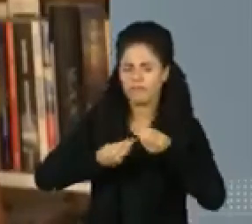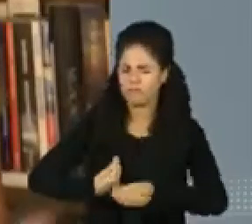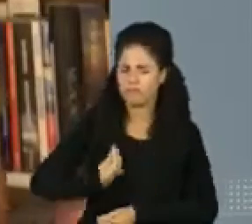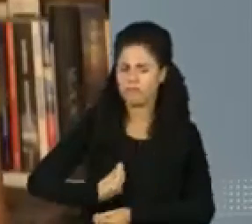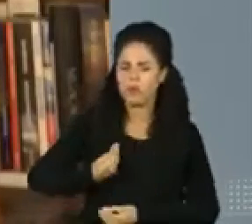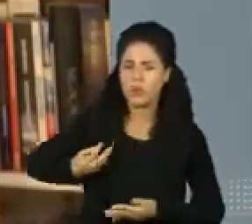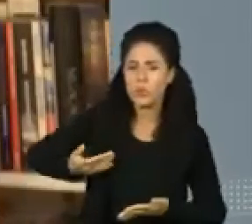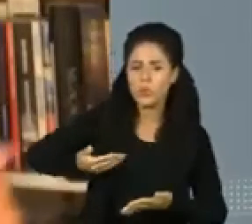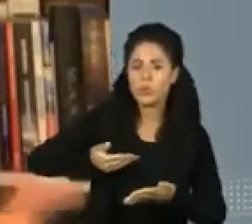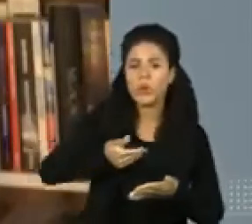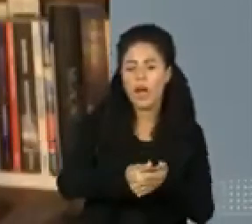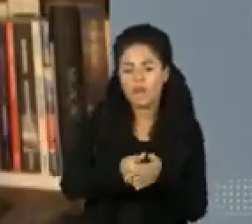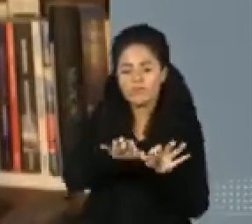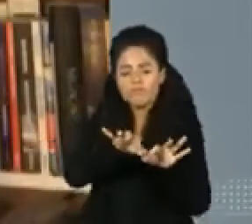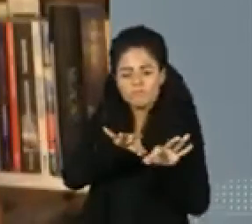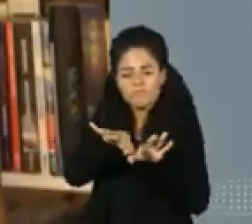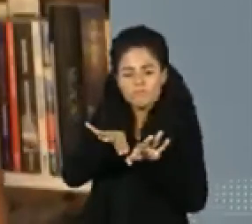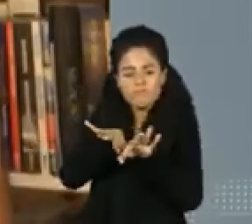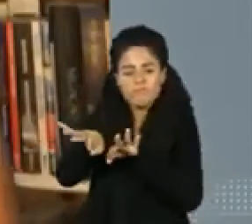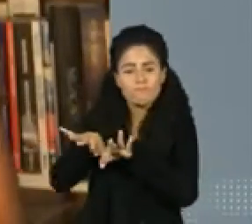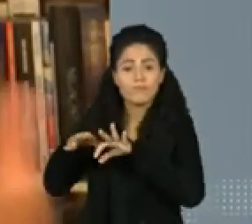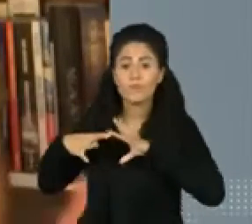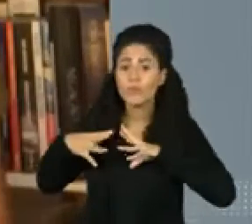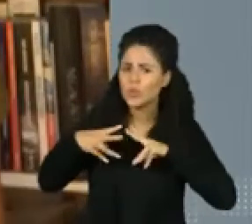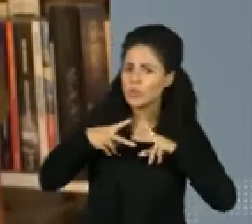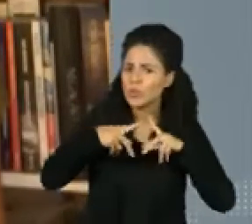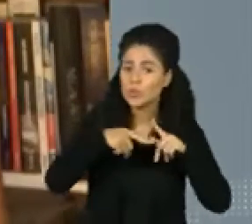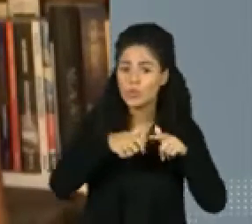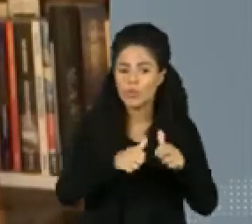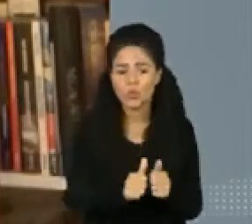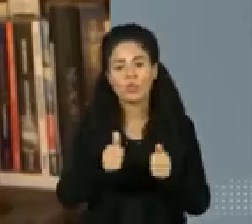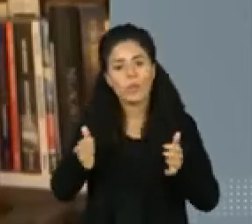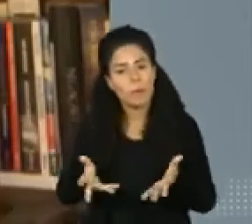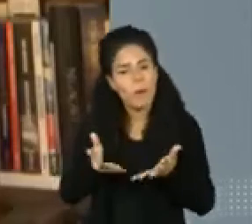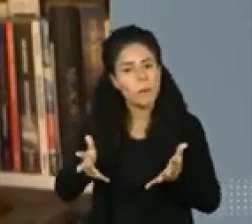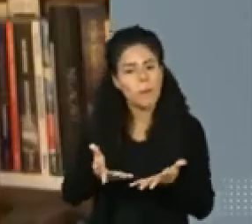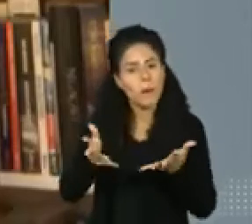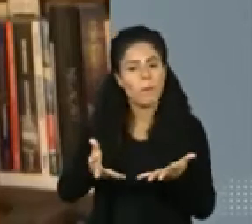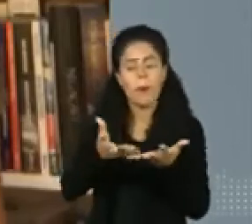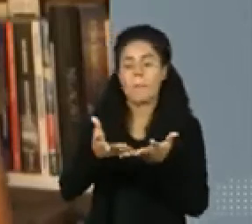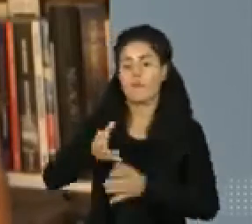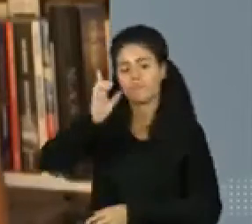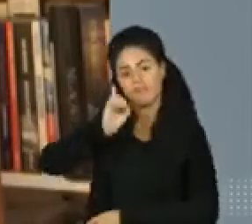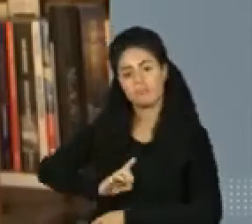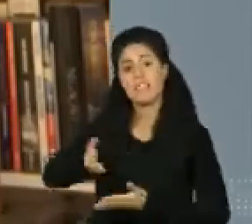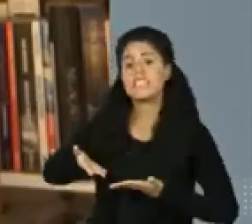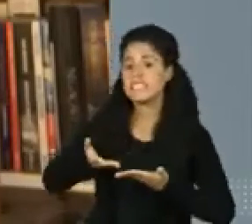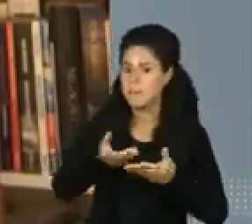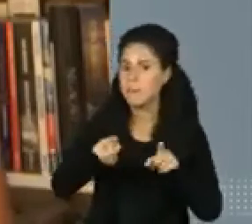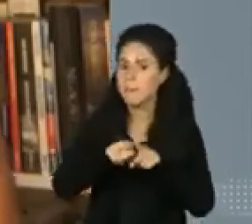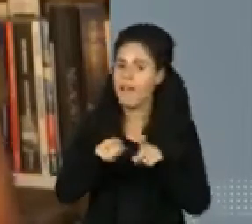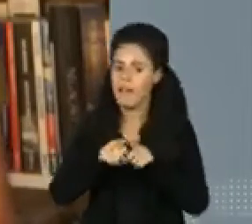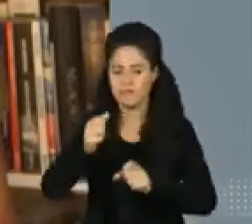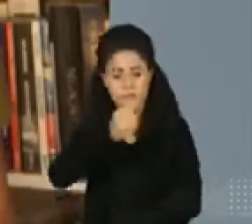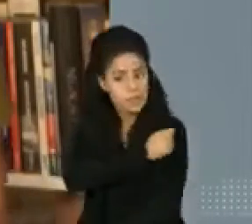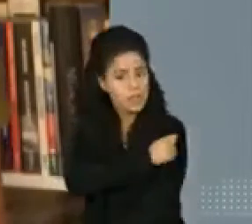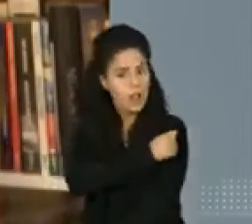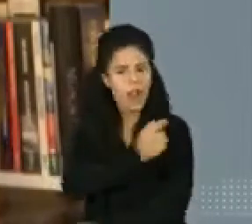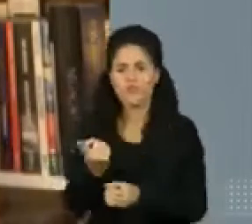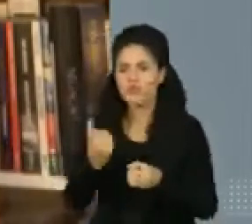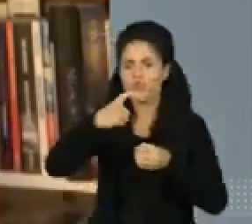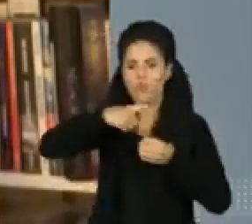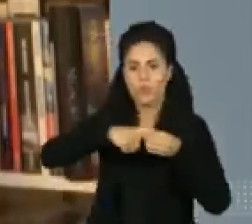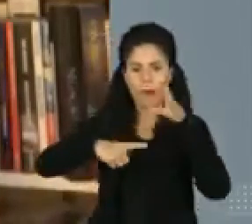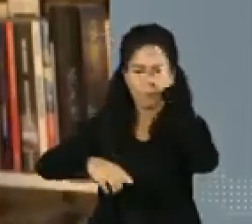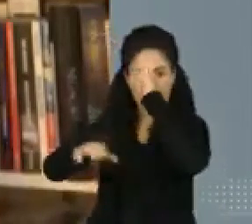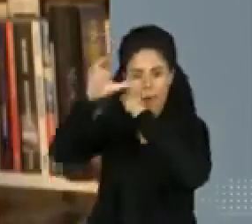E planejem, organizem e, sem dúvida nenhuma, garantam o direito que essas crianças têm de aprender,